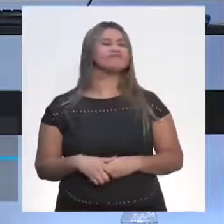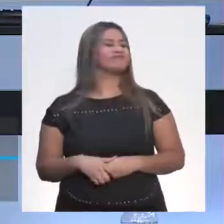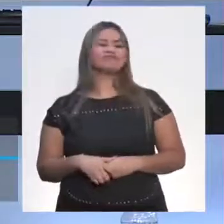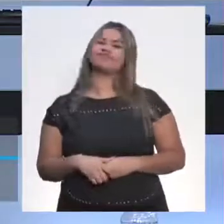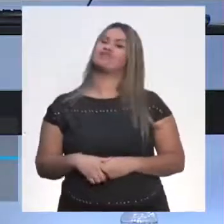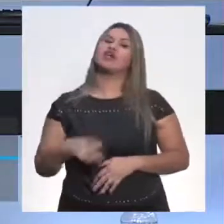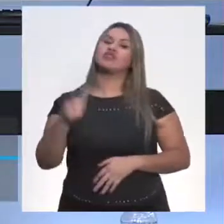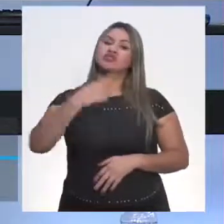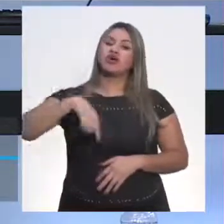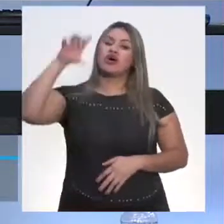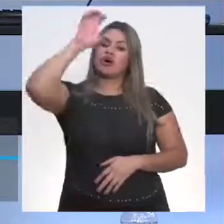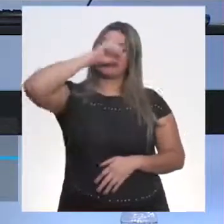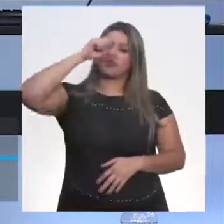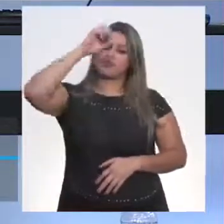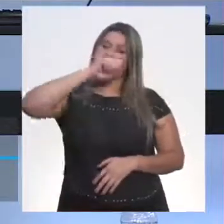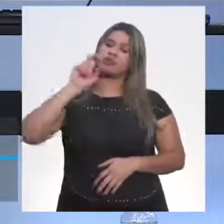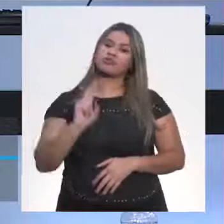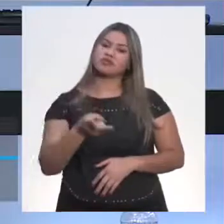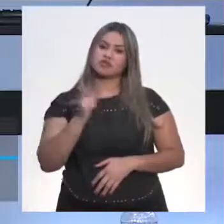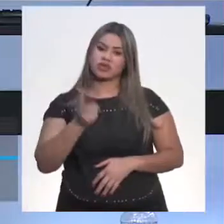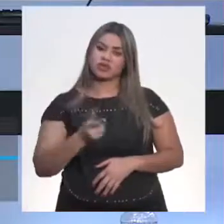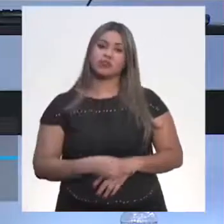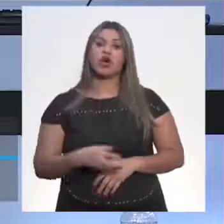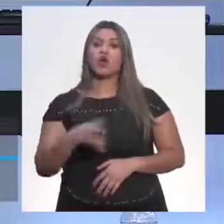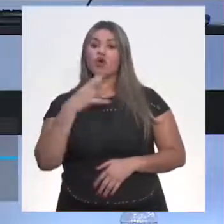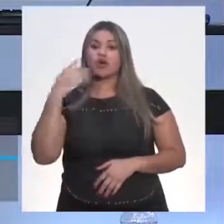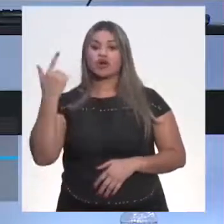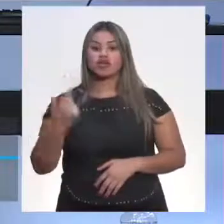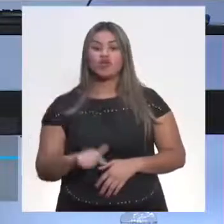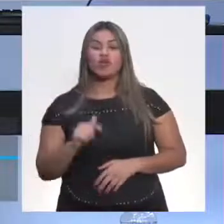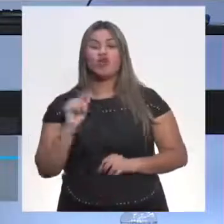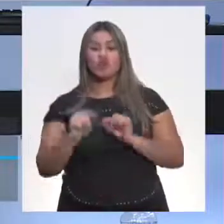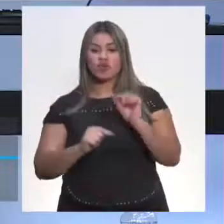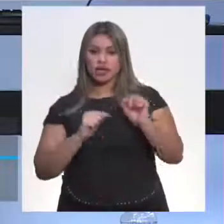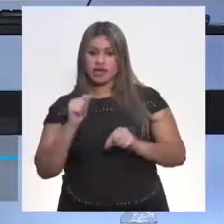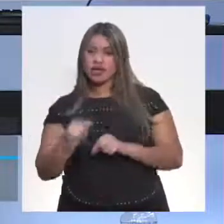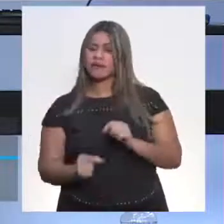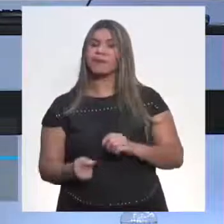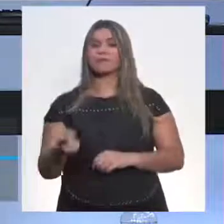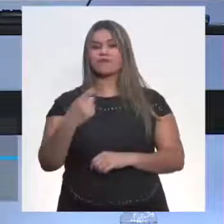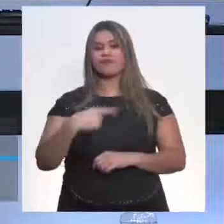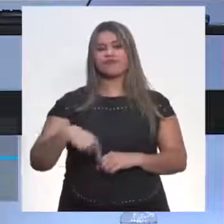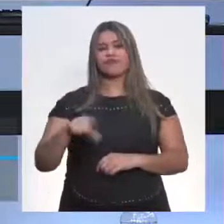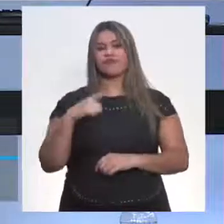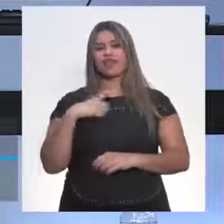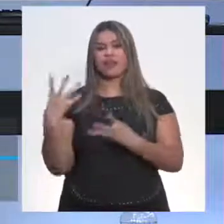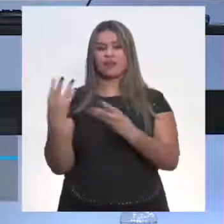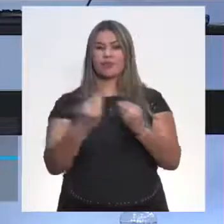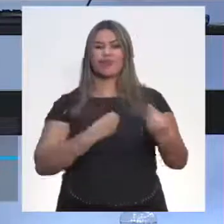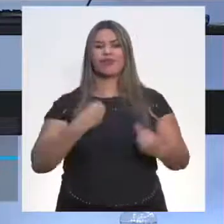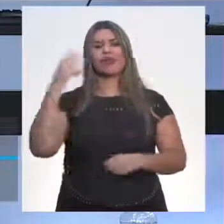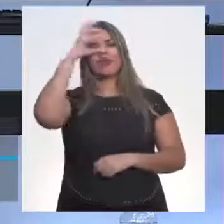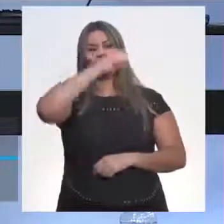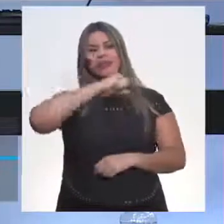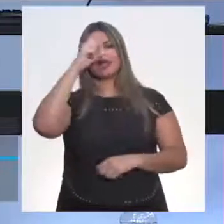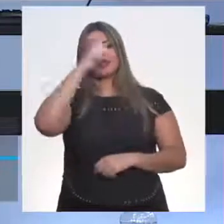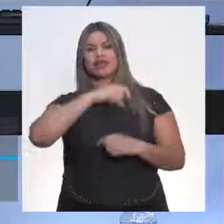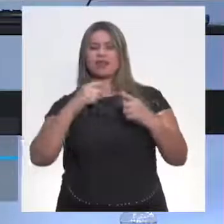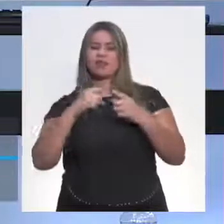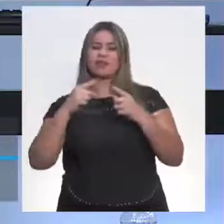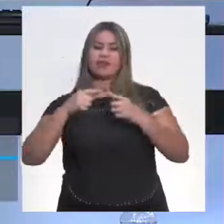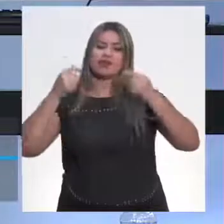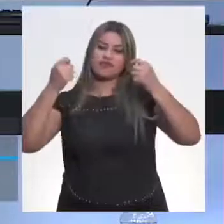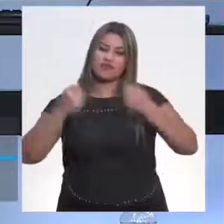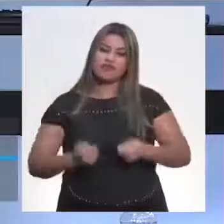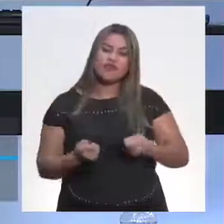sempre aprendendo o reconhecimento de que é nós temos que ainda temos muito que aprender sobre como